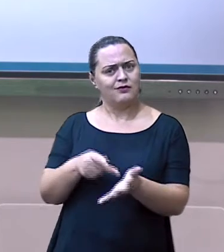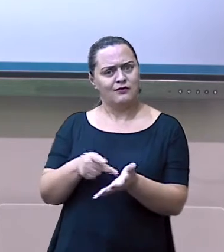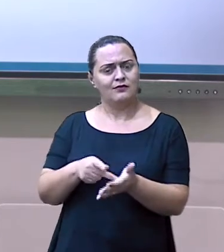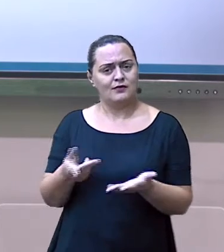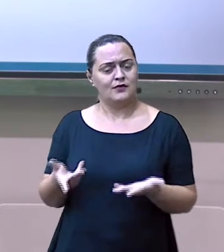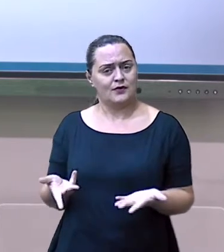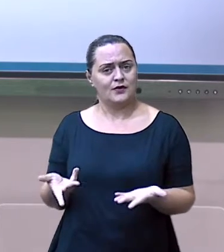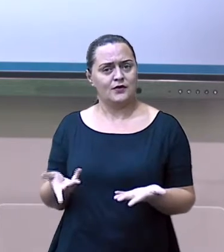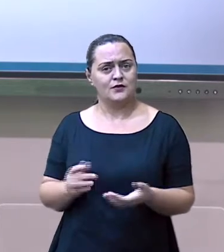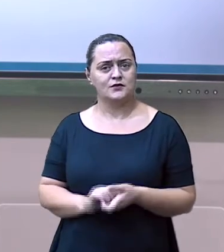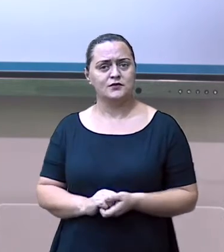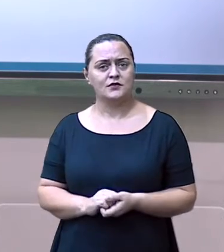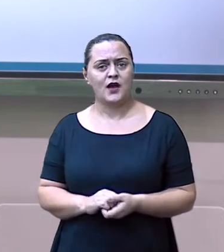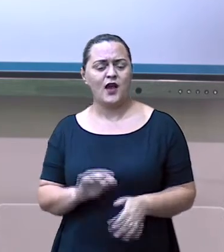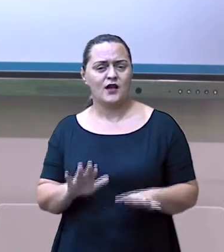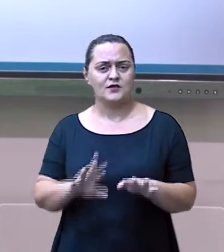assim,